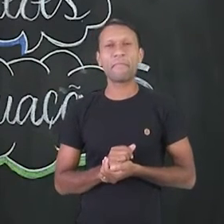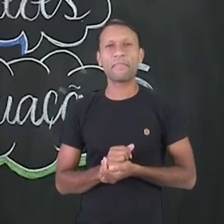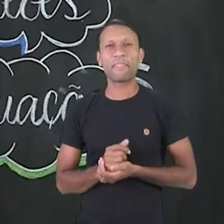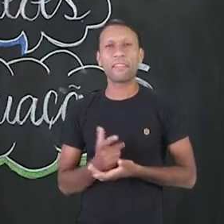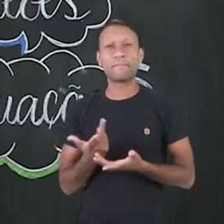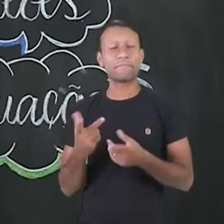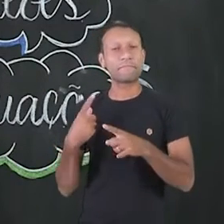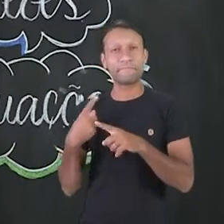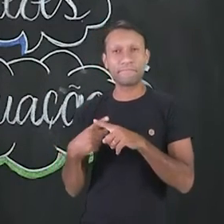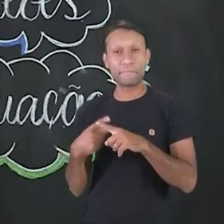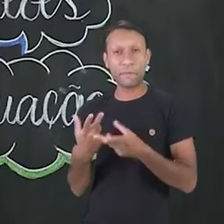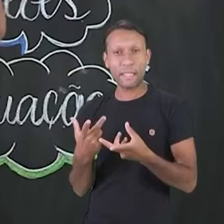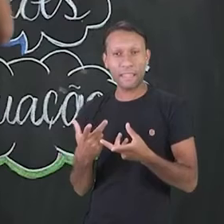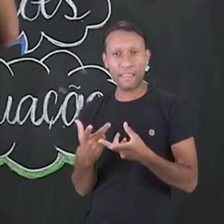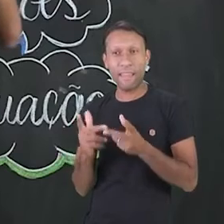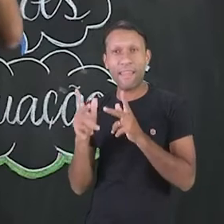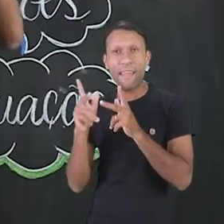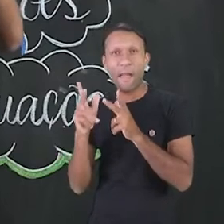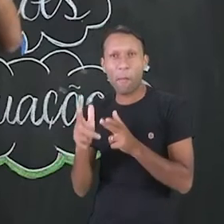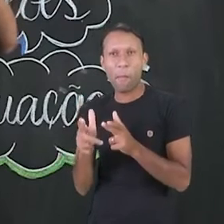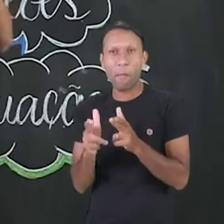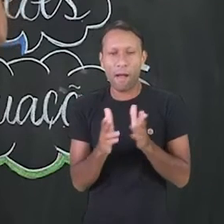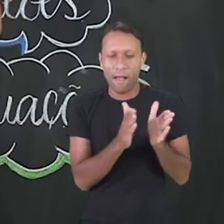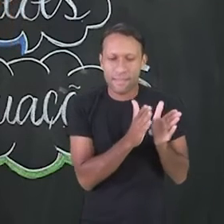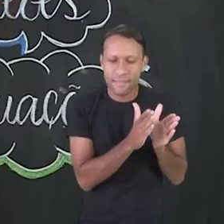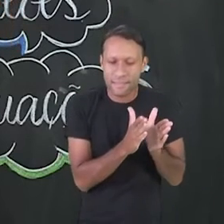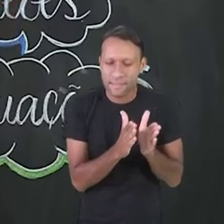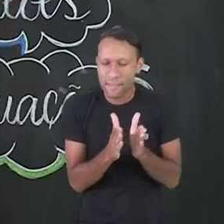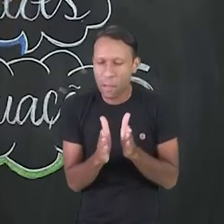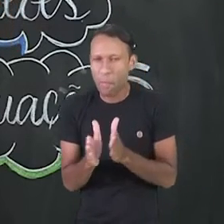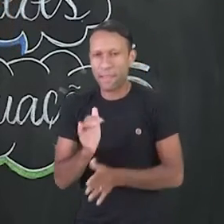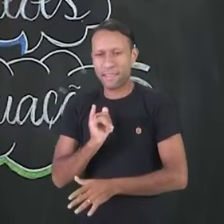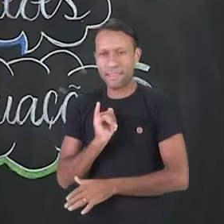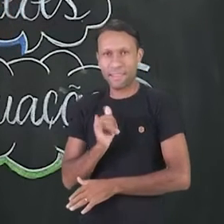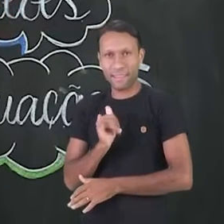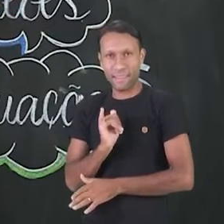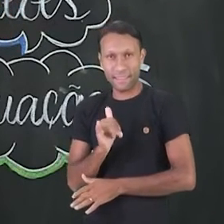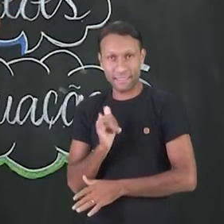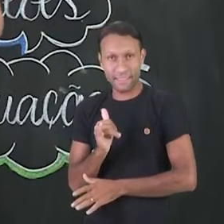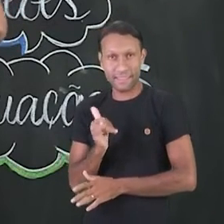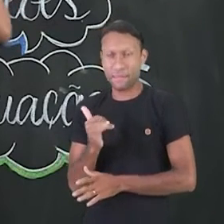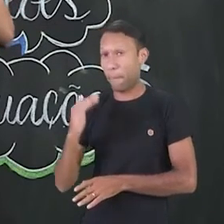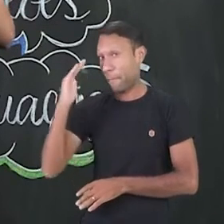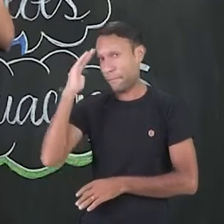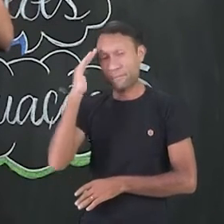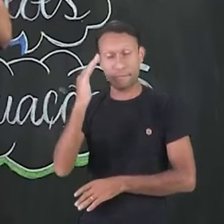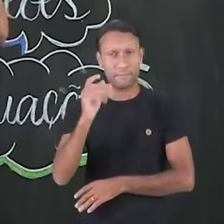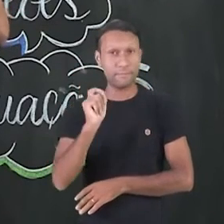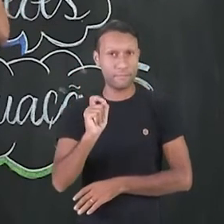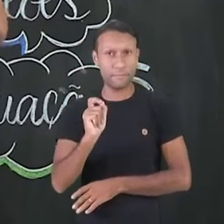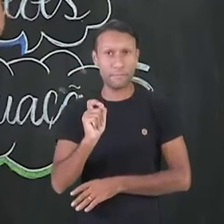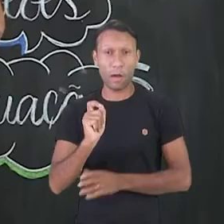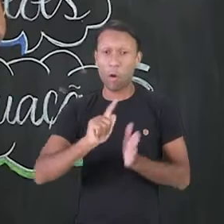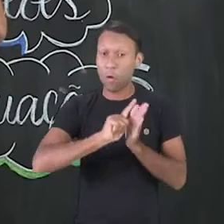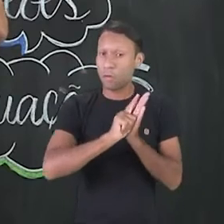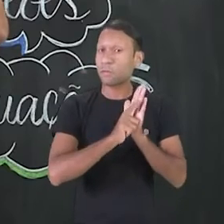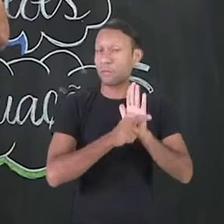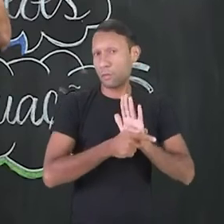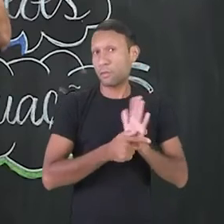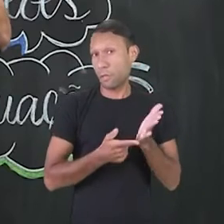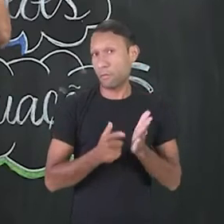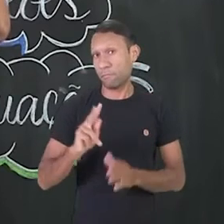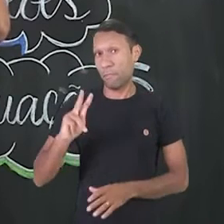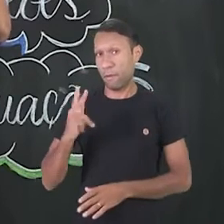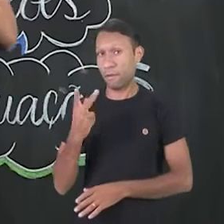às histórias em quadrinhos, porque eles correspondem a uma sequência narrativa que é fundamental no gênero como